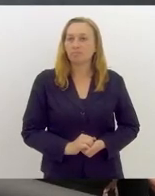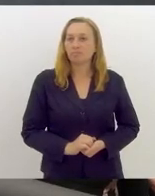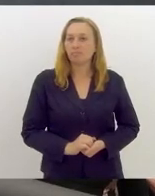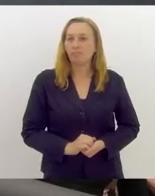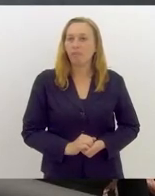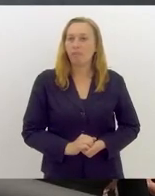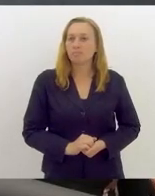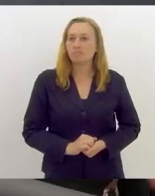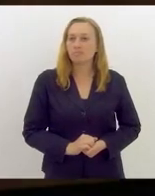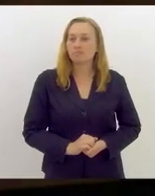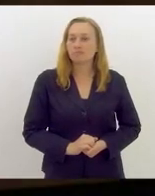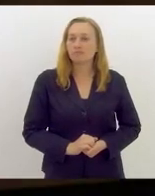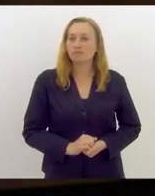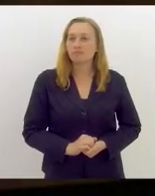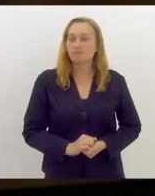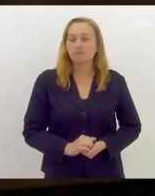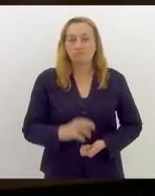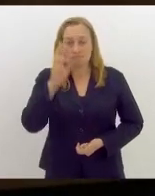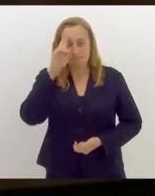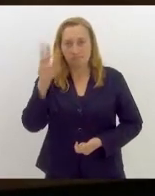senhora presidente